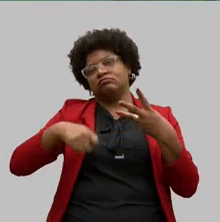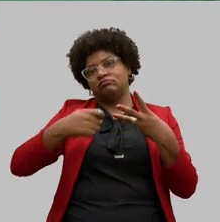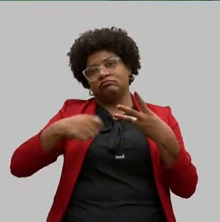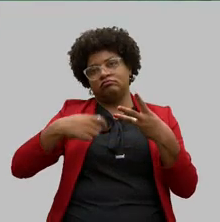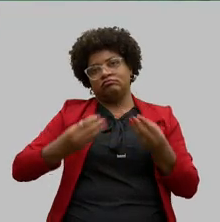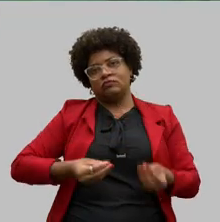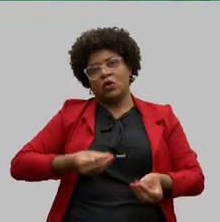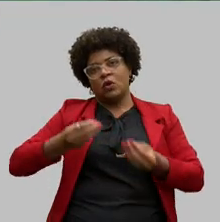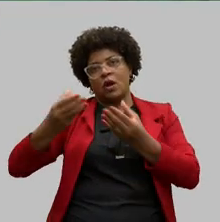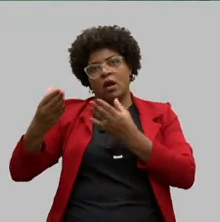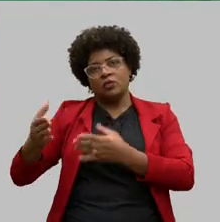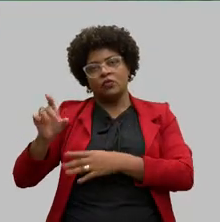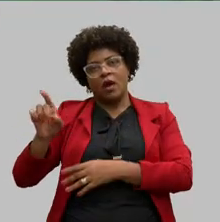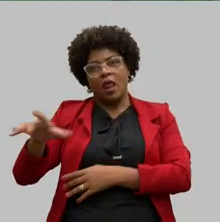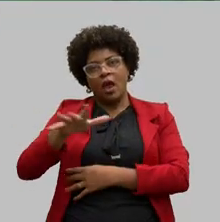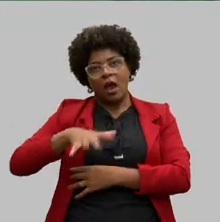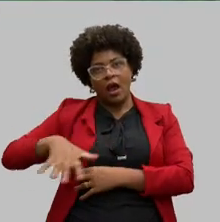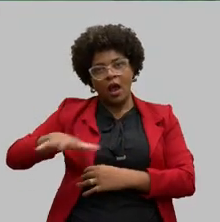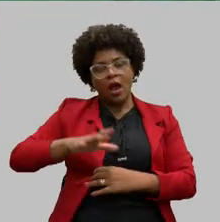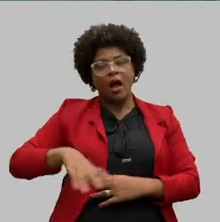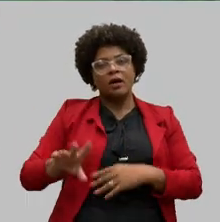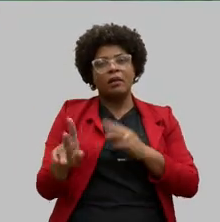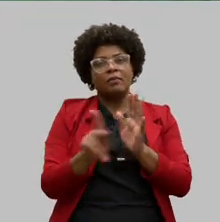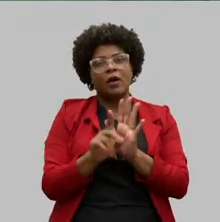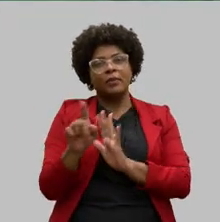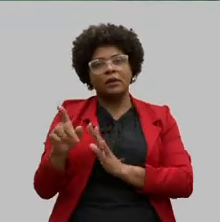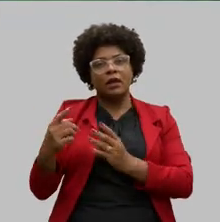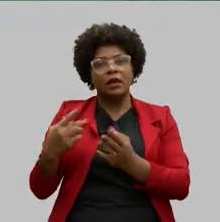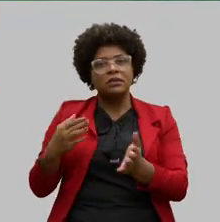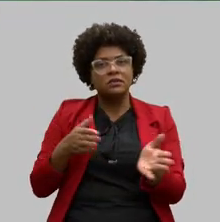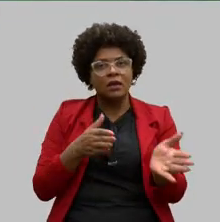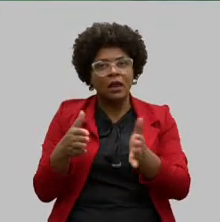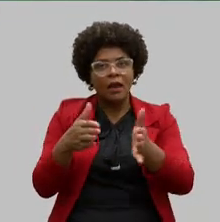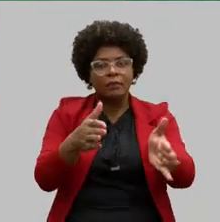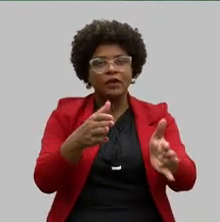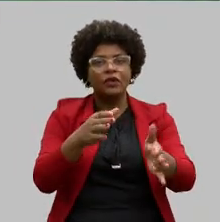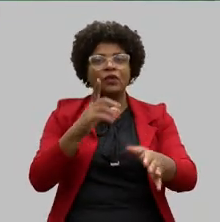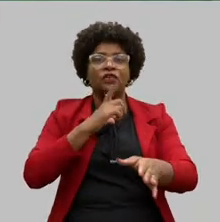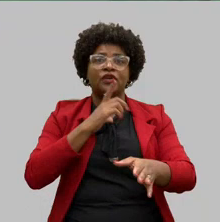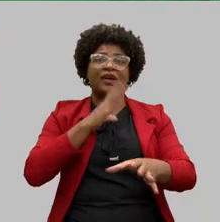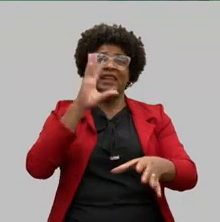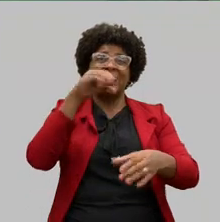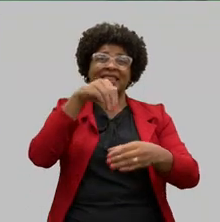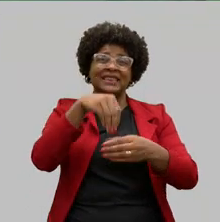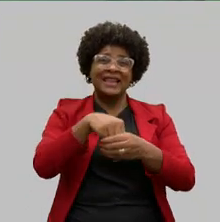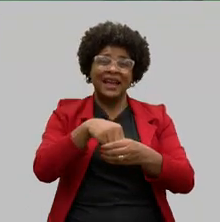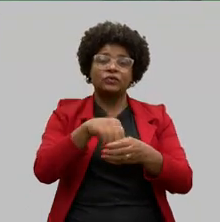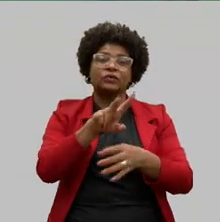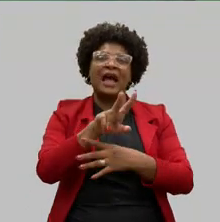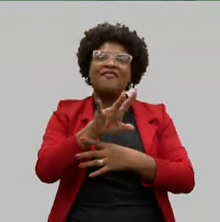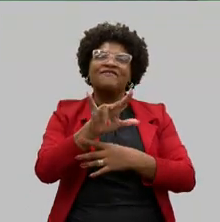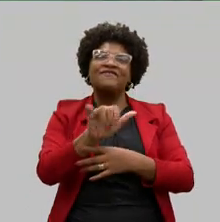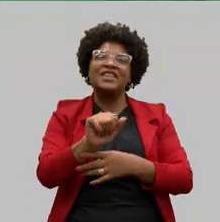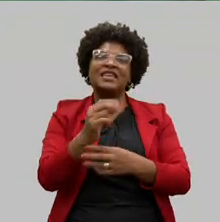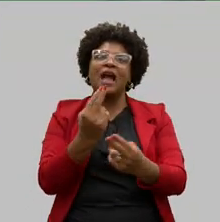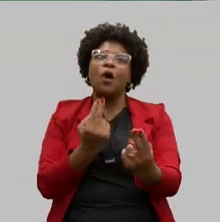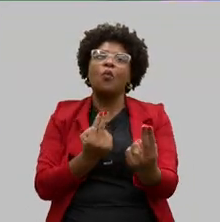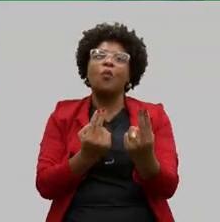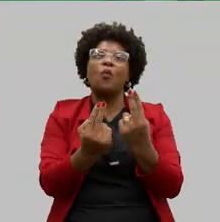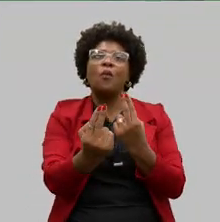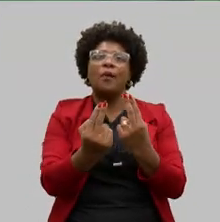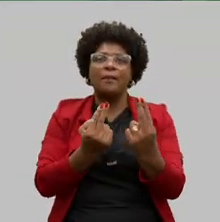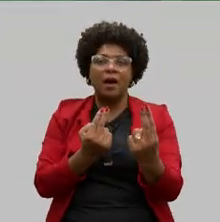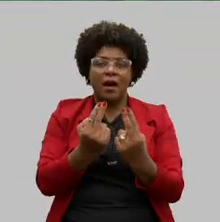arap área correspondente a esse trecho para integrar o perímetro urbano Municipal como via urbana e por fim no Artigo terceiro